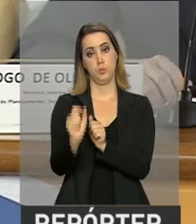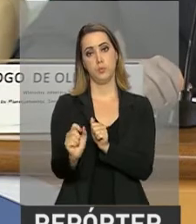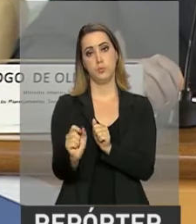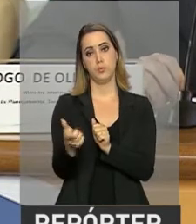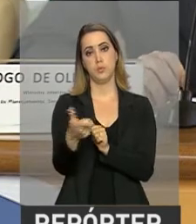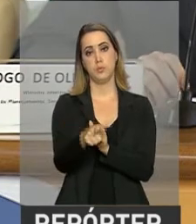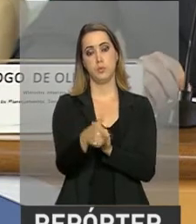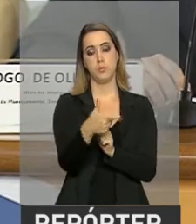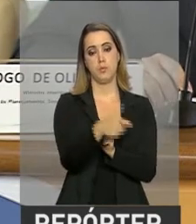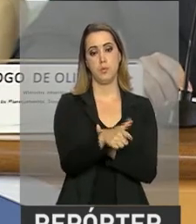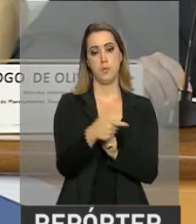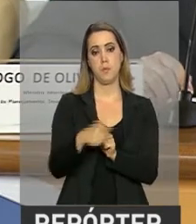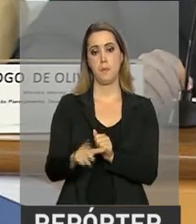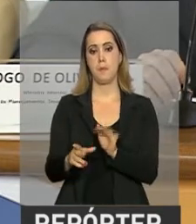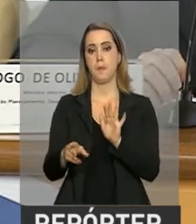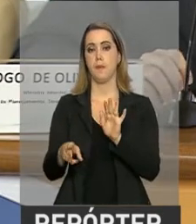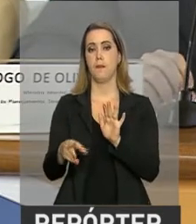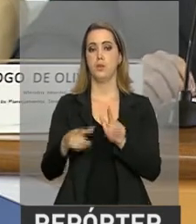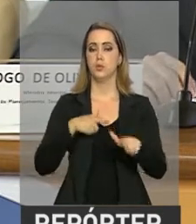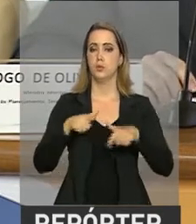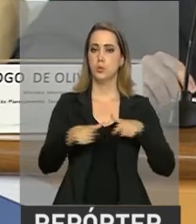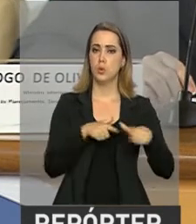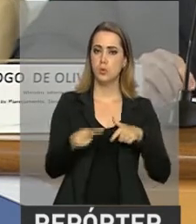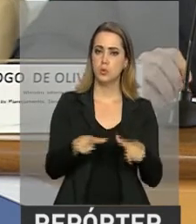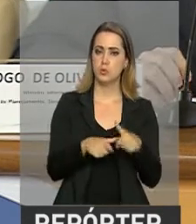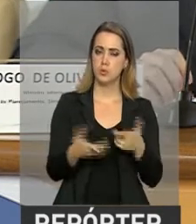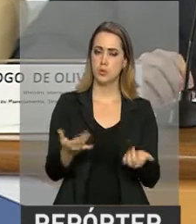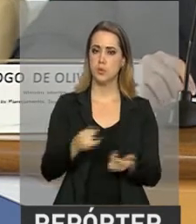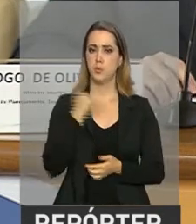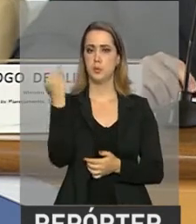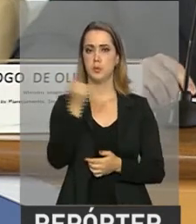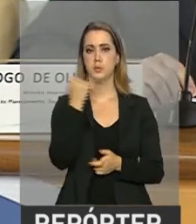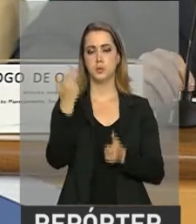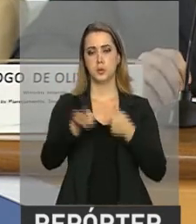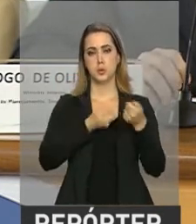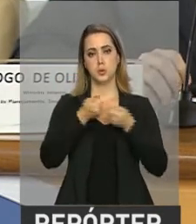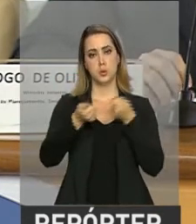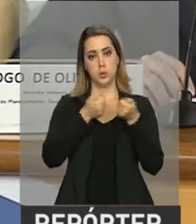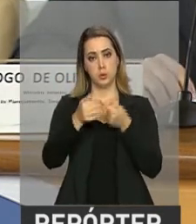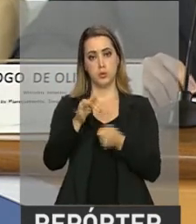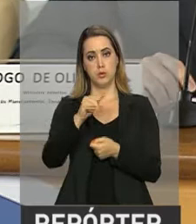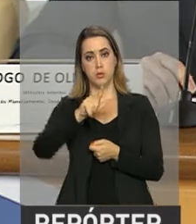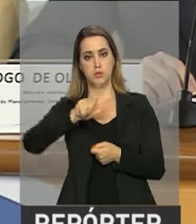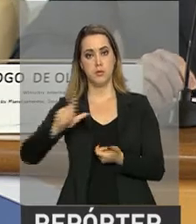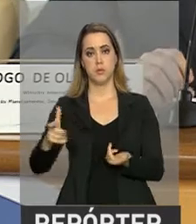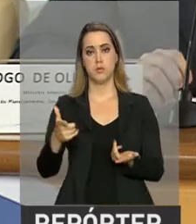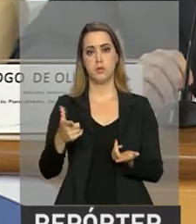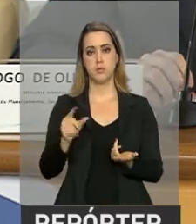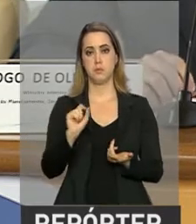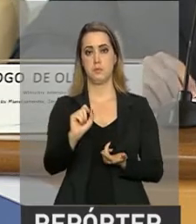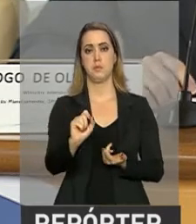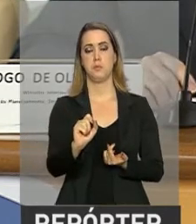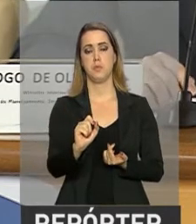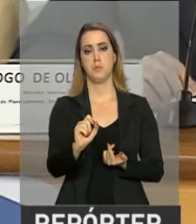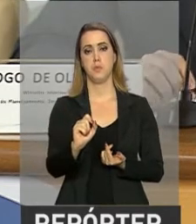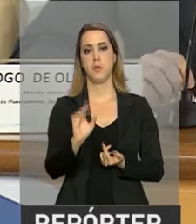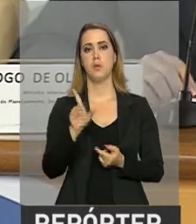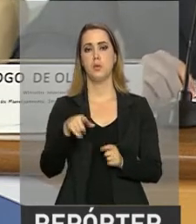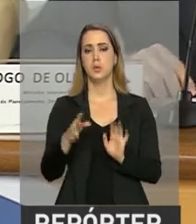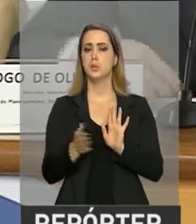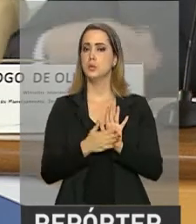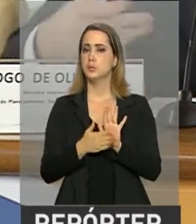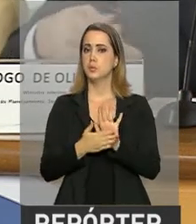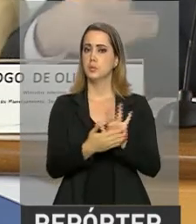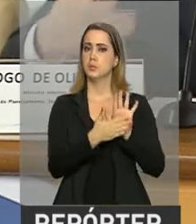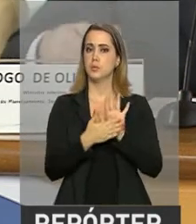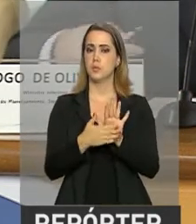outras né com as medidas mais importantes de ajuste fiscal néné e demonstrando